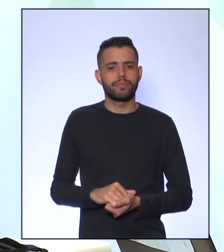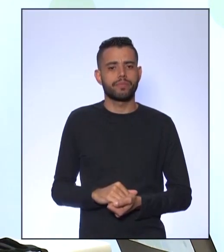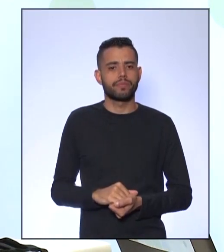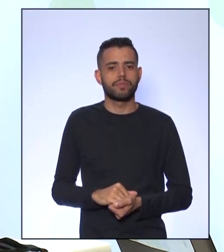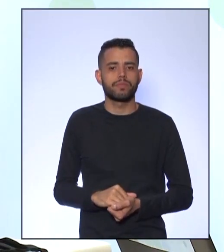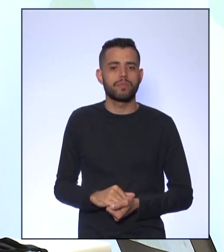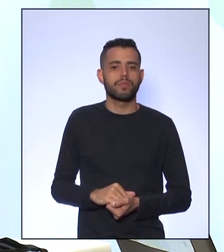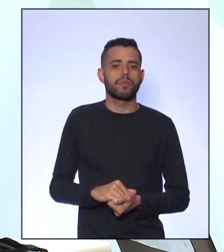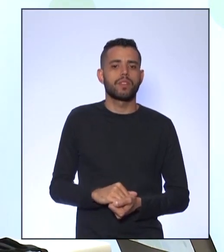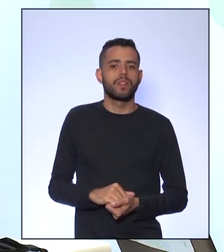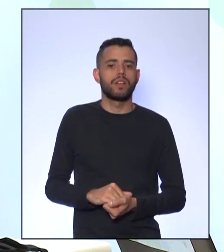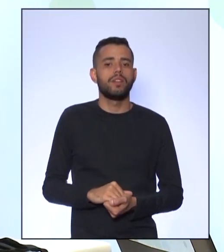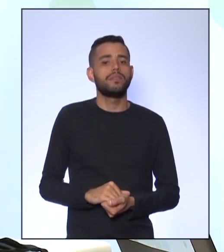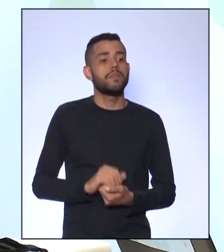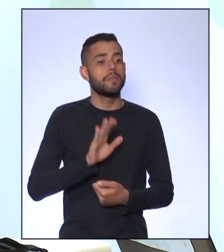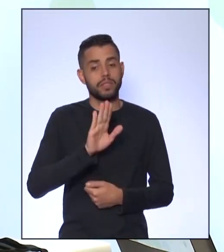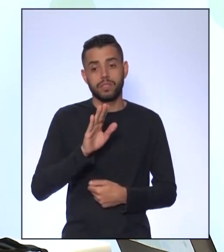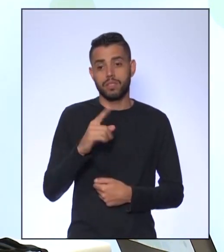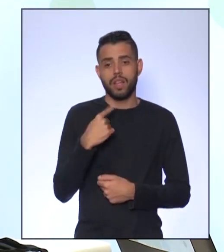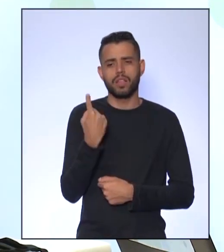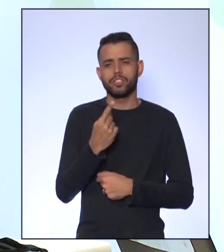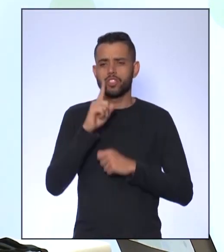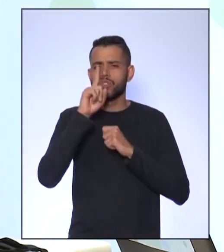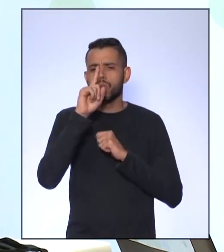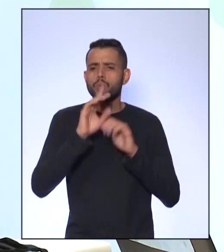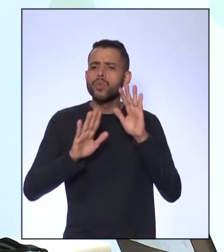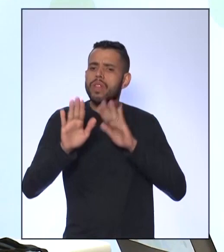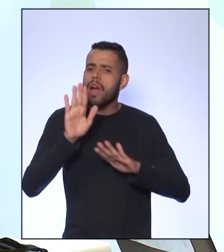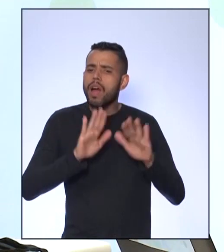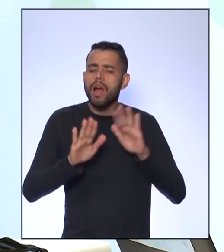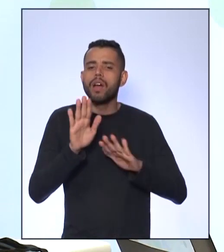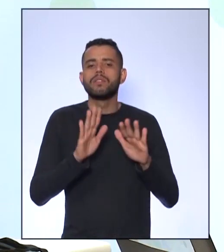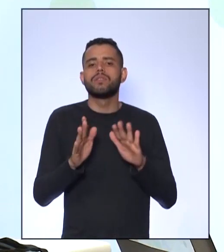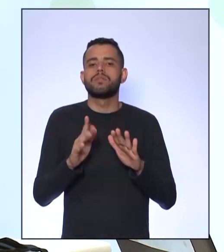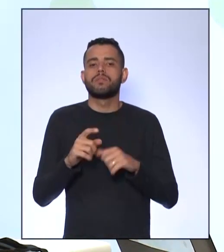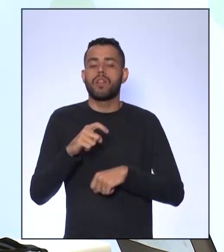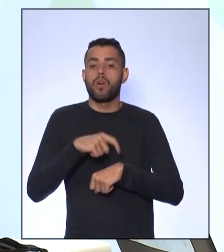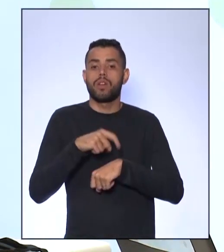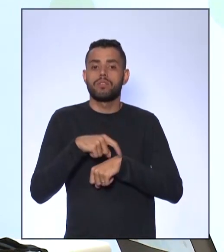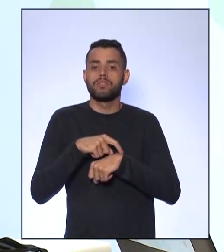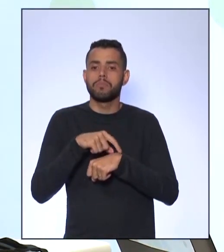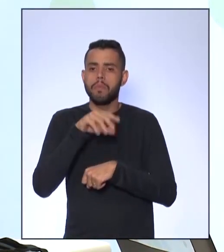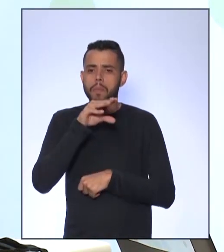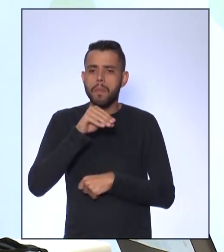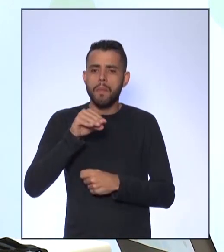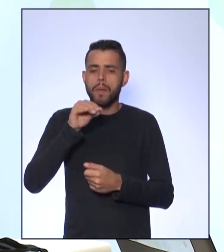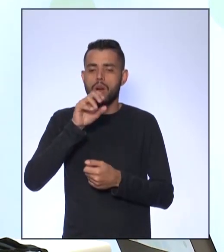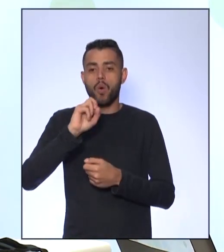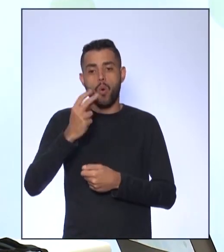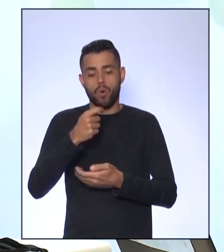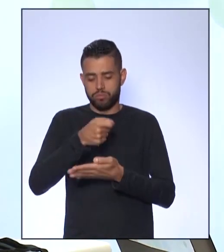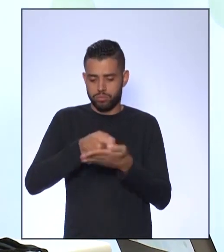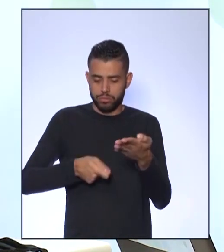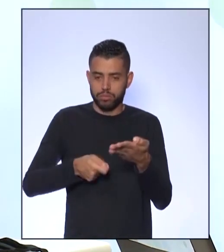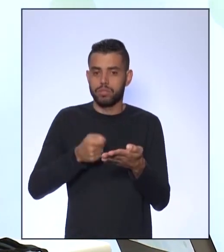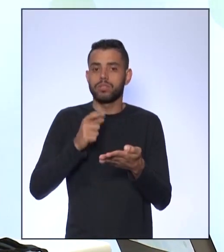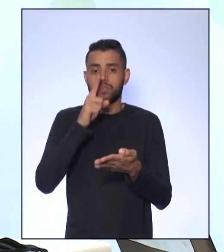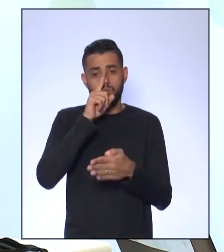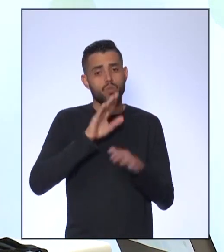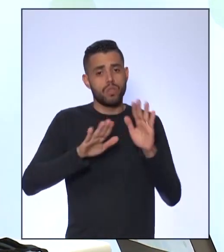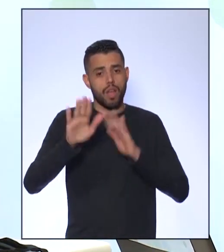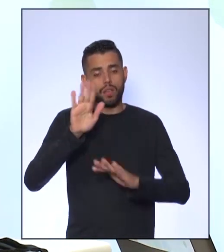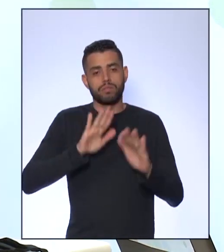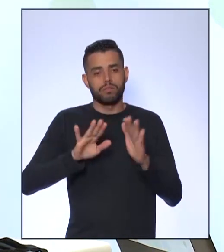Mas a gente tem que tomar muito cuidado, como eu falei, quando a gente vai se expressar na escrita, tem que tomar cuidado nessa forma